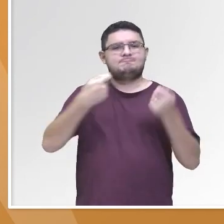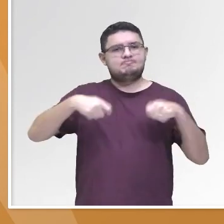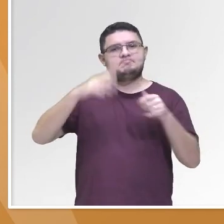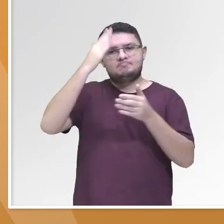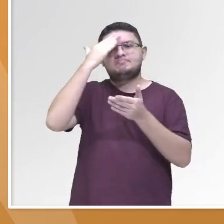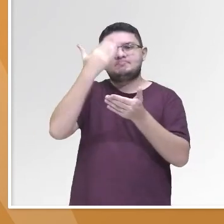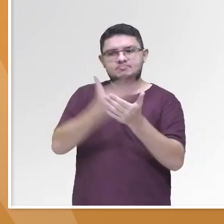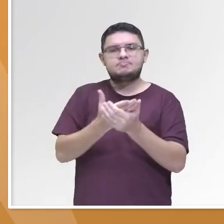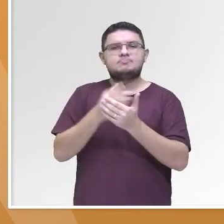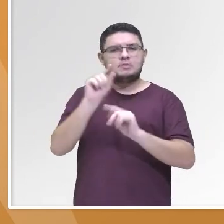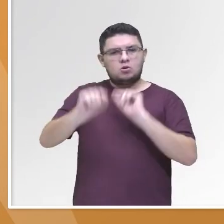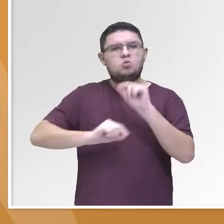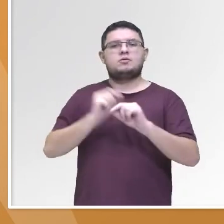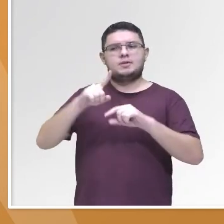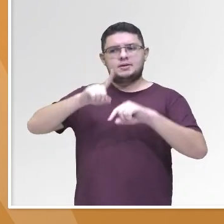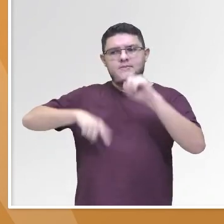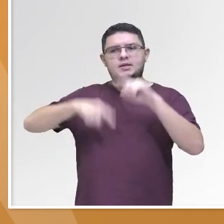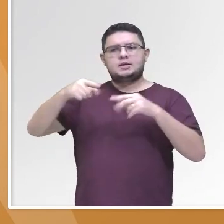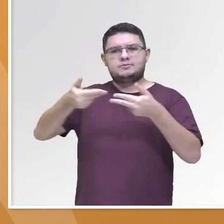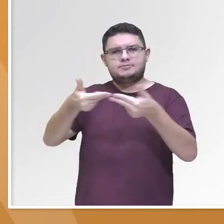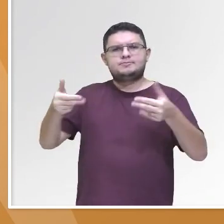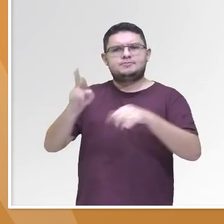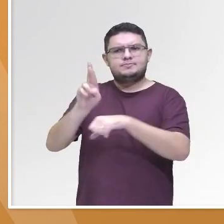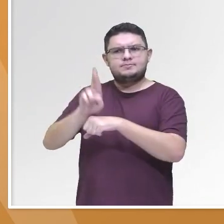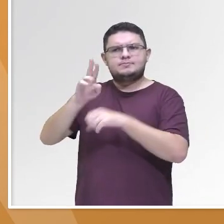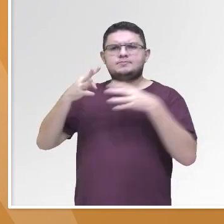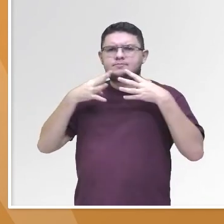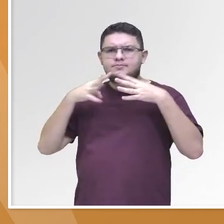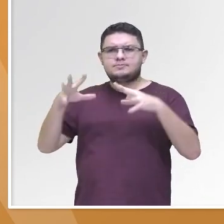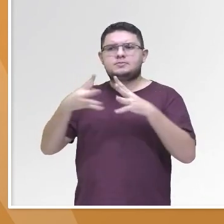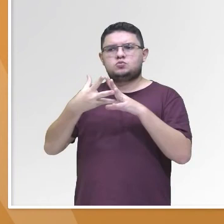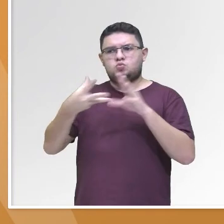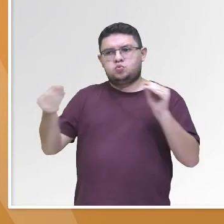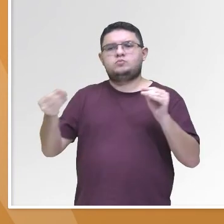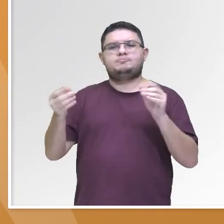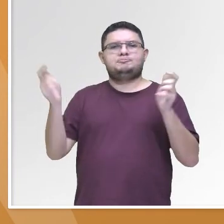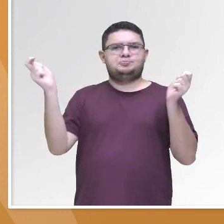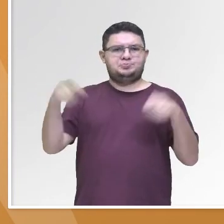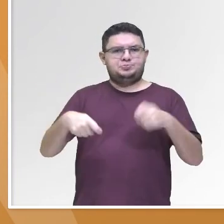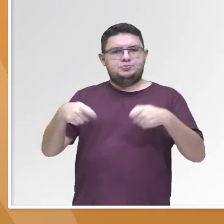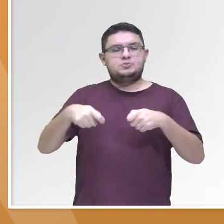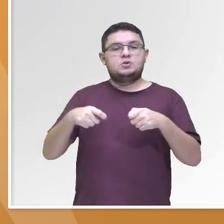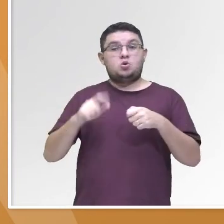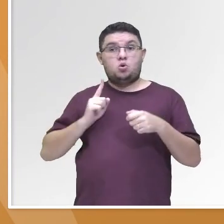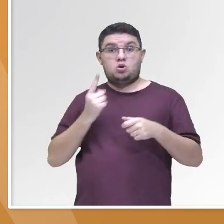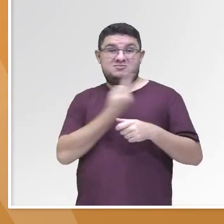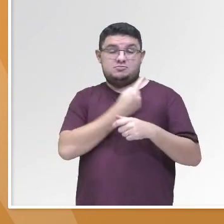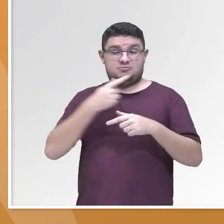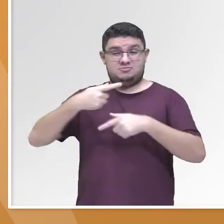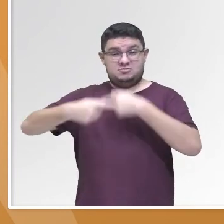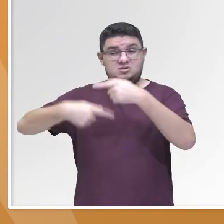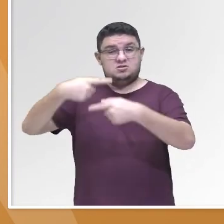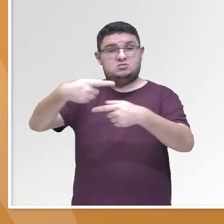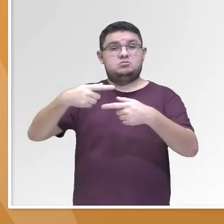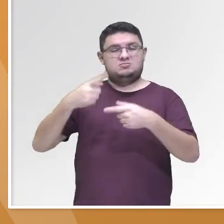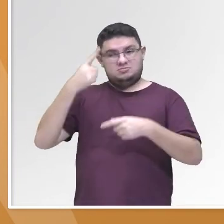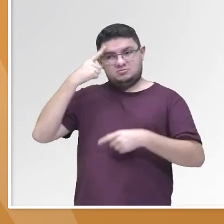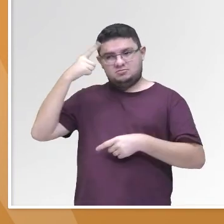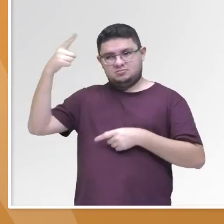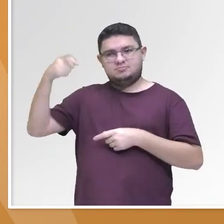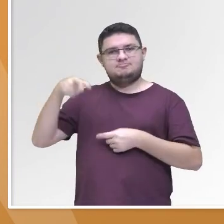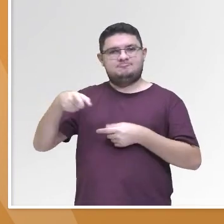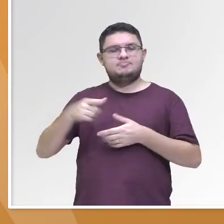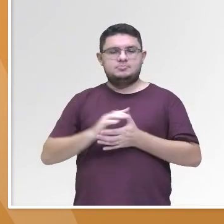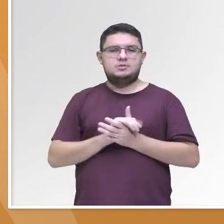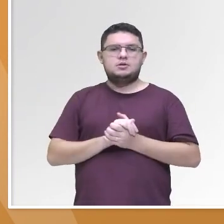que a gente utiliza hoje, ele pode acabar e a gente tem que pensar nas próximas gerações. Por isso que a gente tem o conceito aí de desenvolvimento